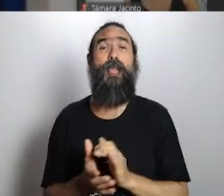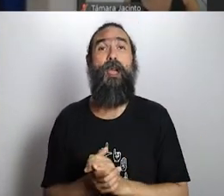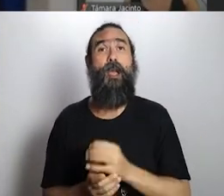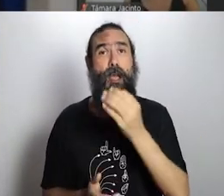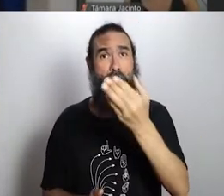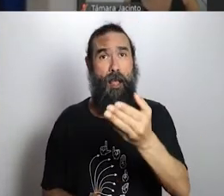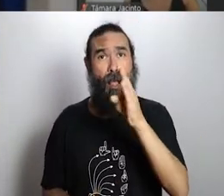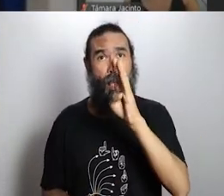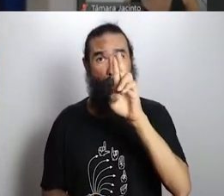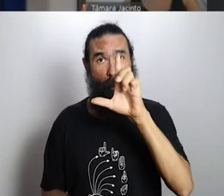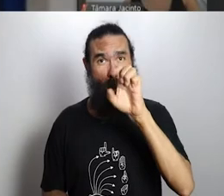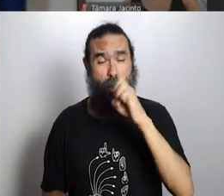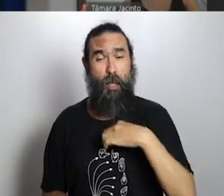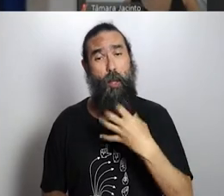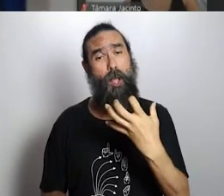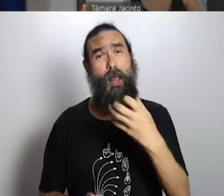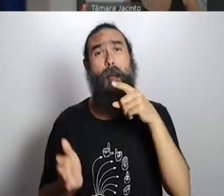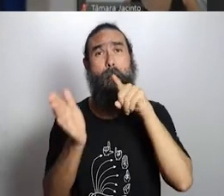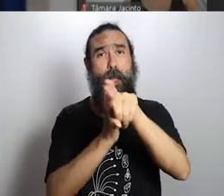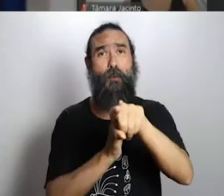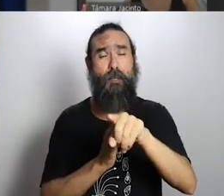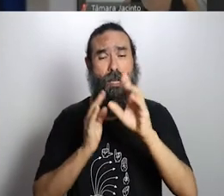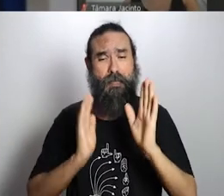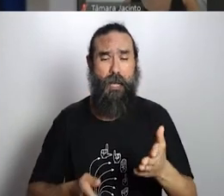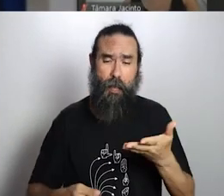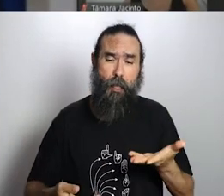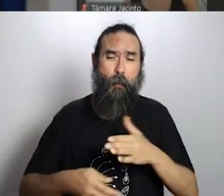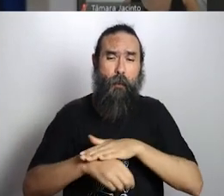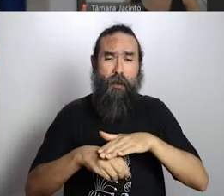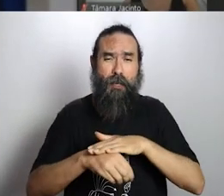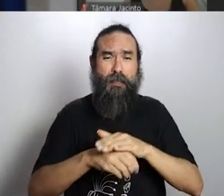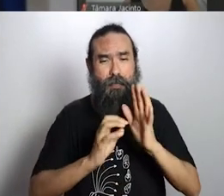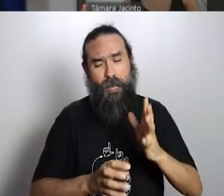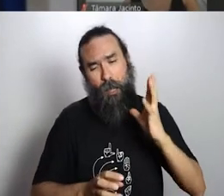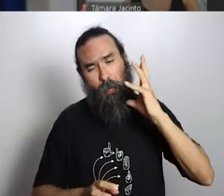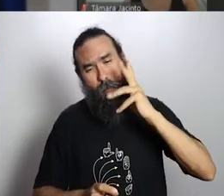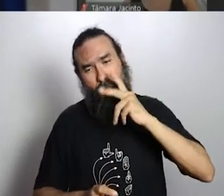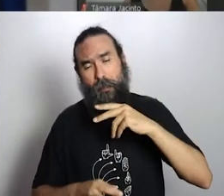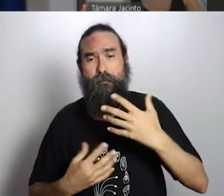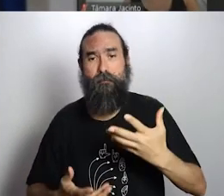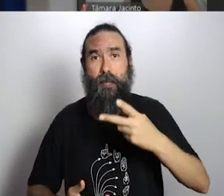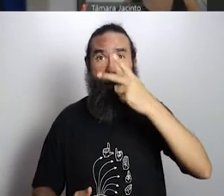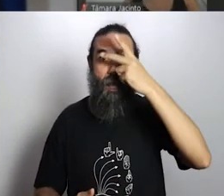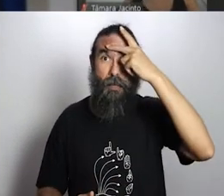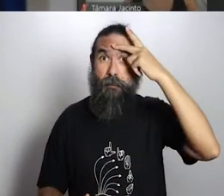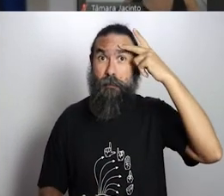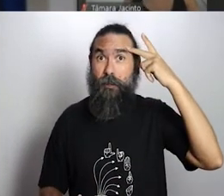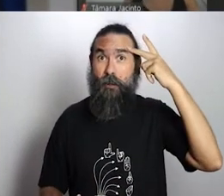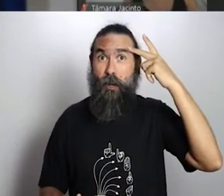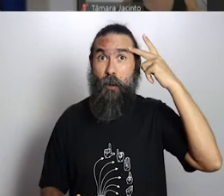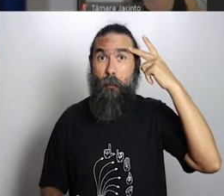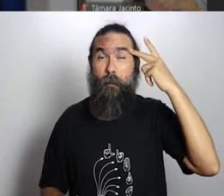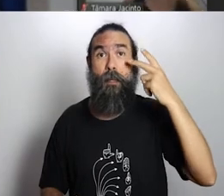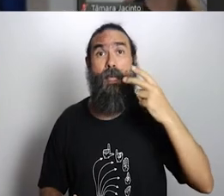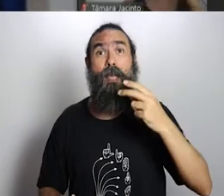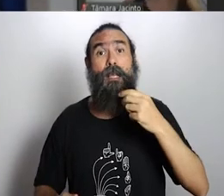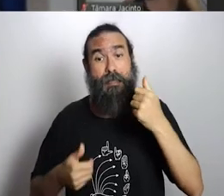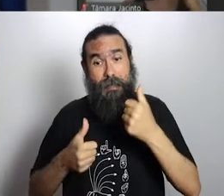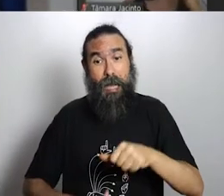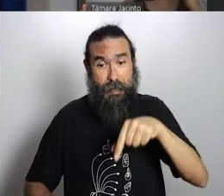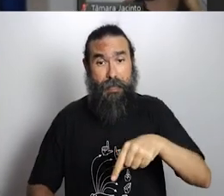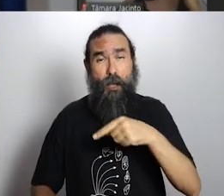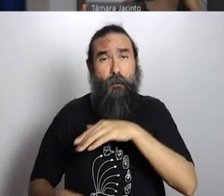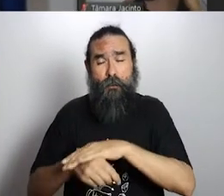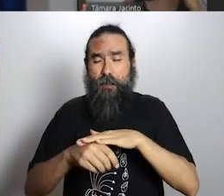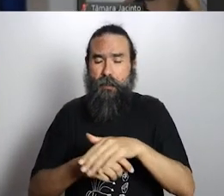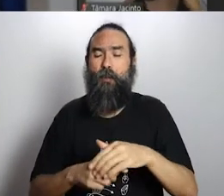eu tenho muita coisa para lhe perguntar. A gente já está conversando aqui há um tempo. Enquanto o pessoal não botar freio na esfera da ponta da língua, a gente não para,